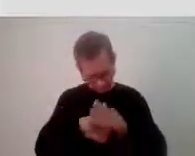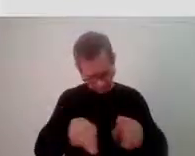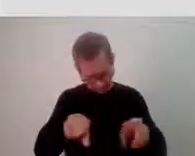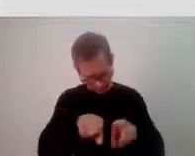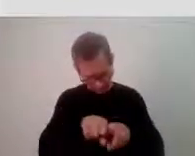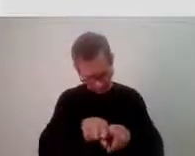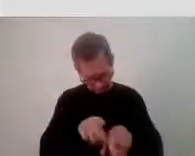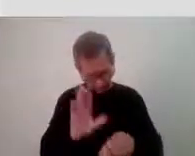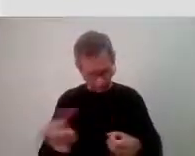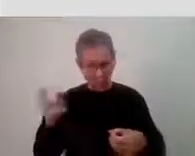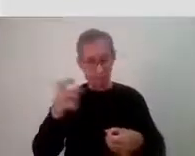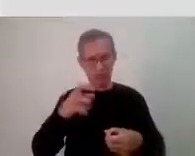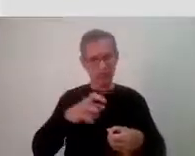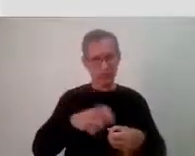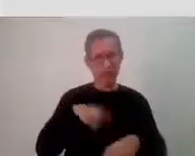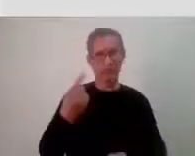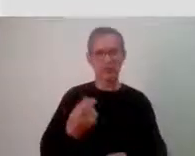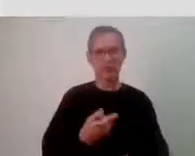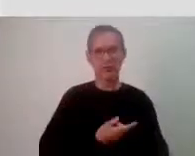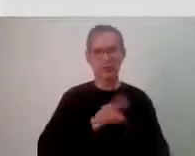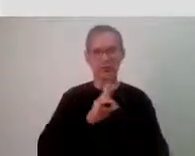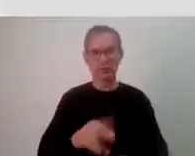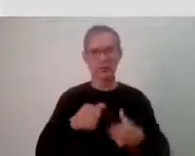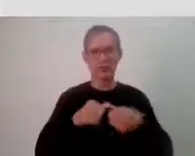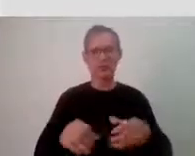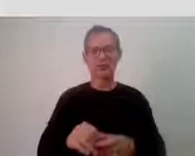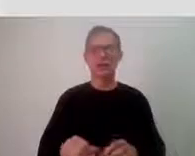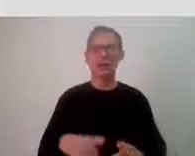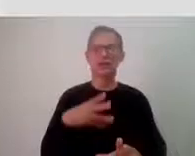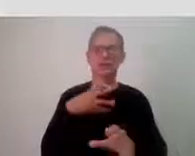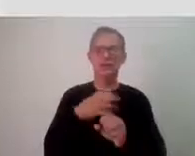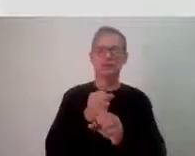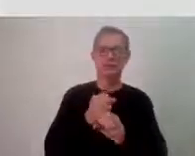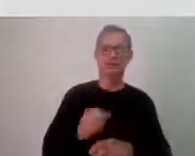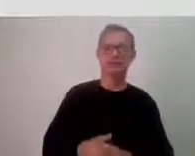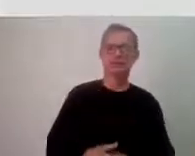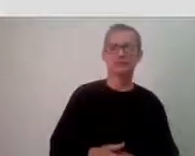dúvida. E já já eu volto para a gente resolver essas integrais.